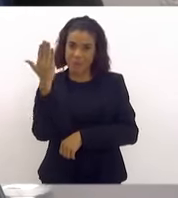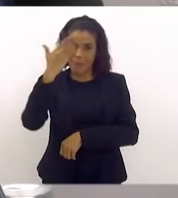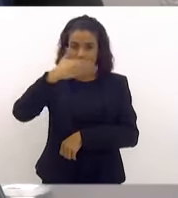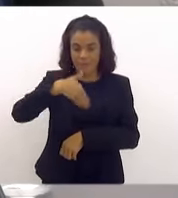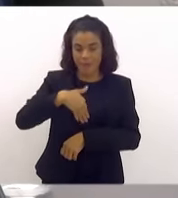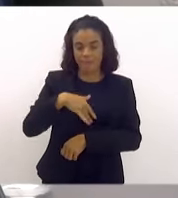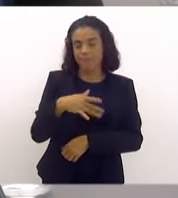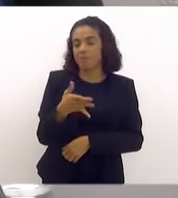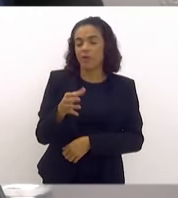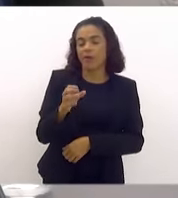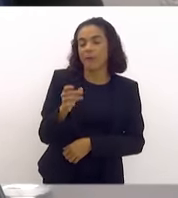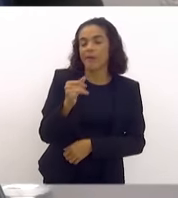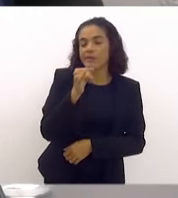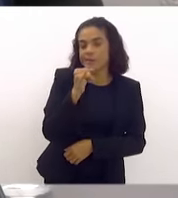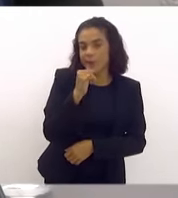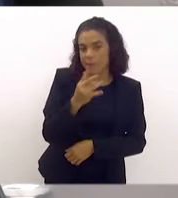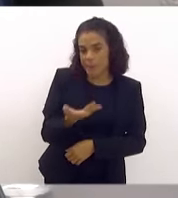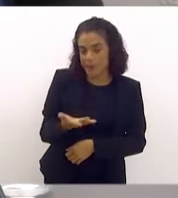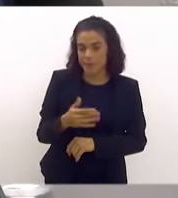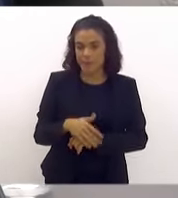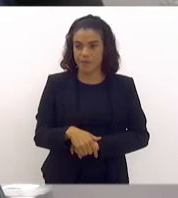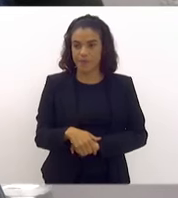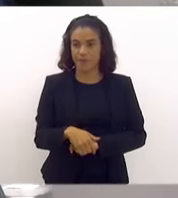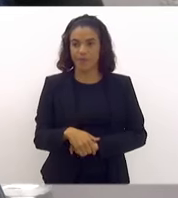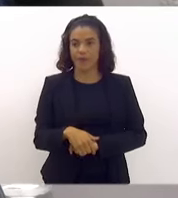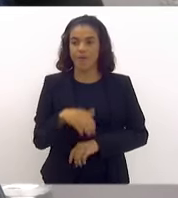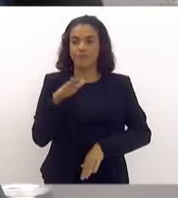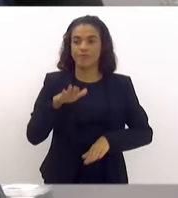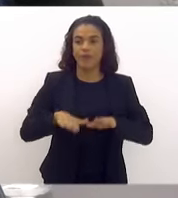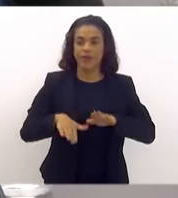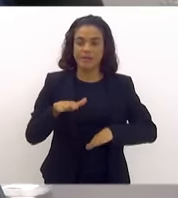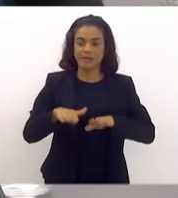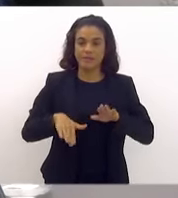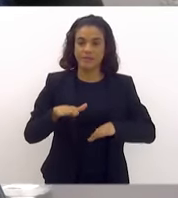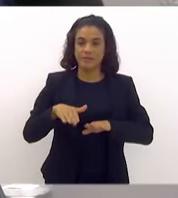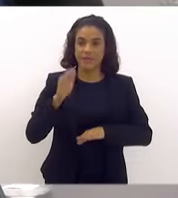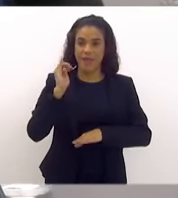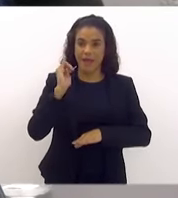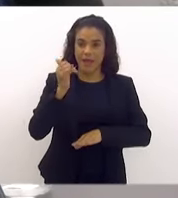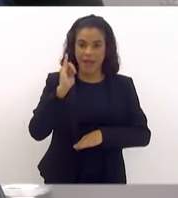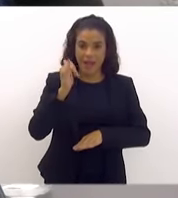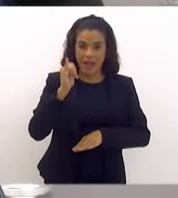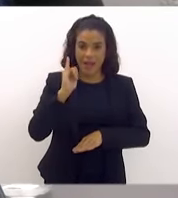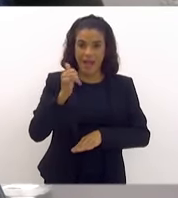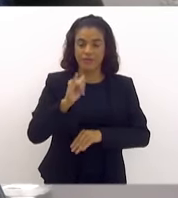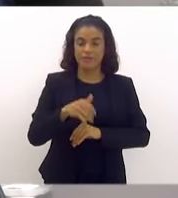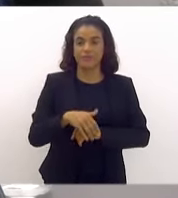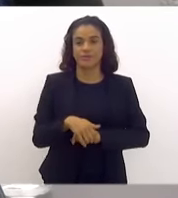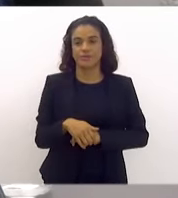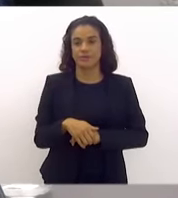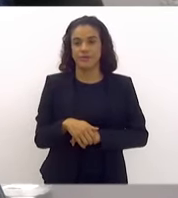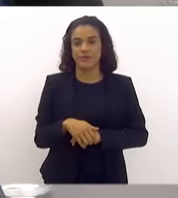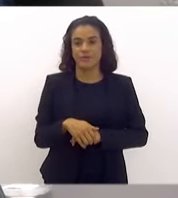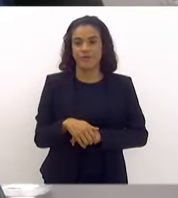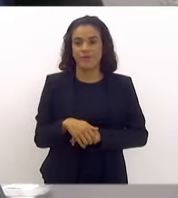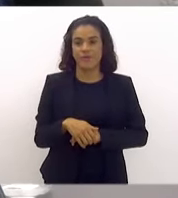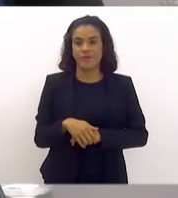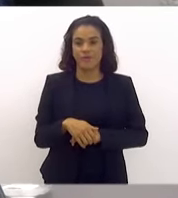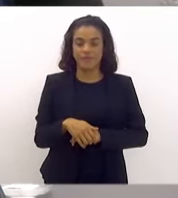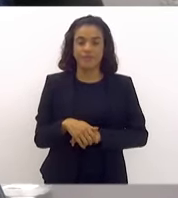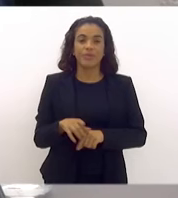sejam eh às vezes relatos assinalamentos criminais eh a